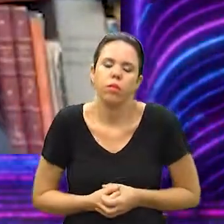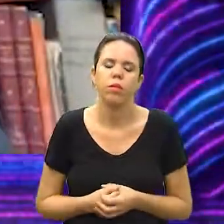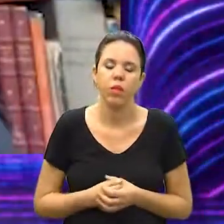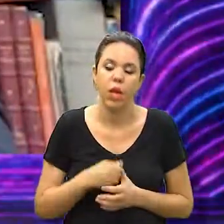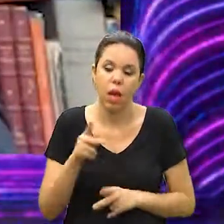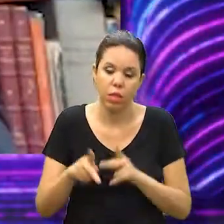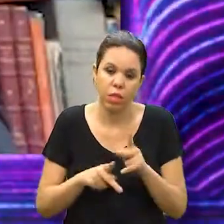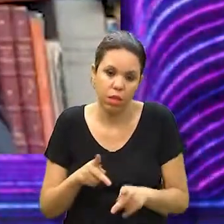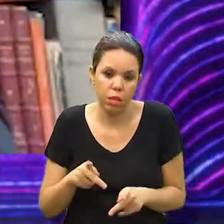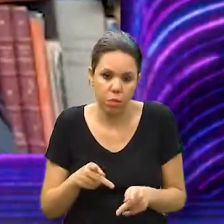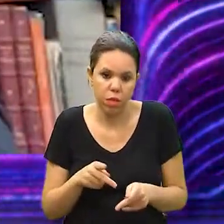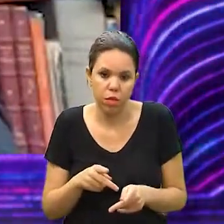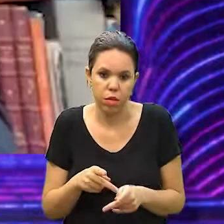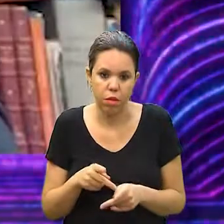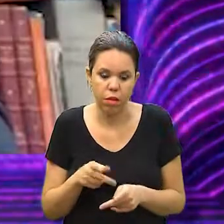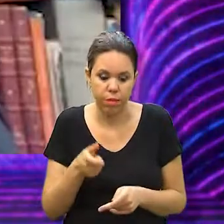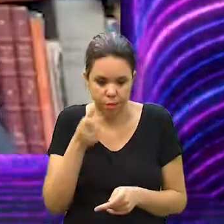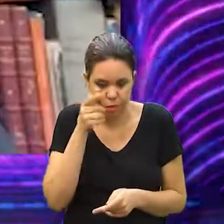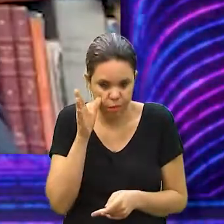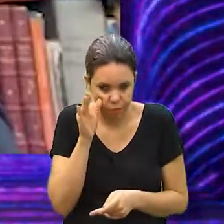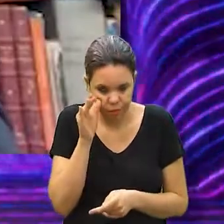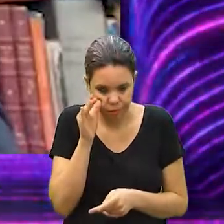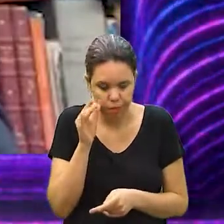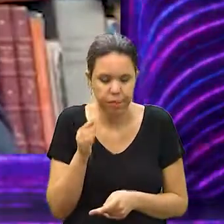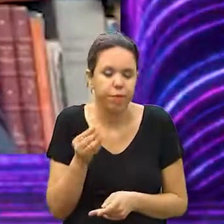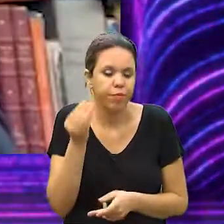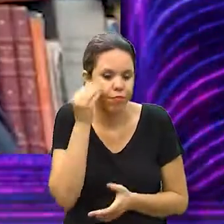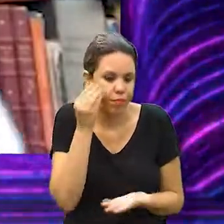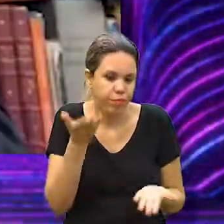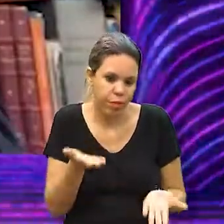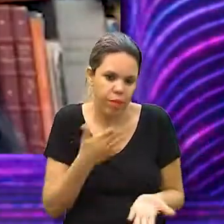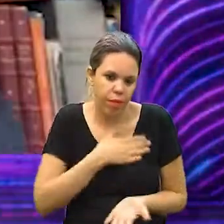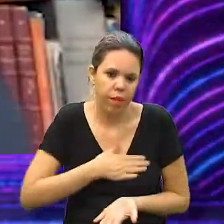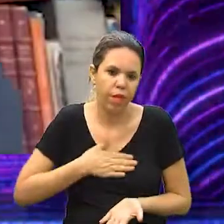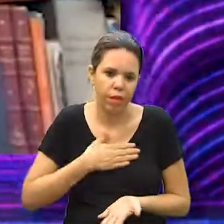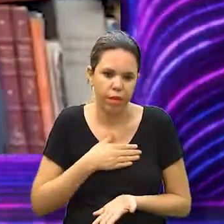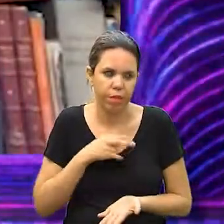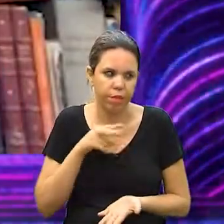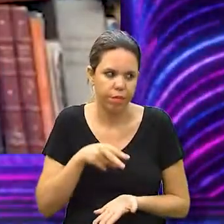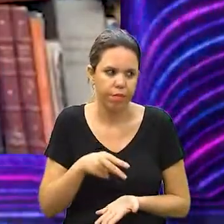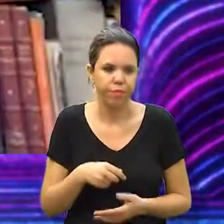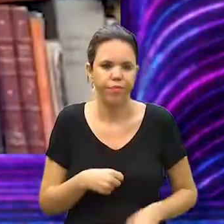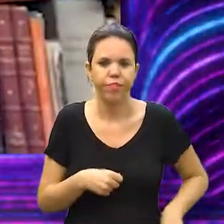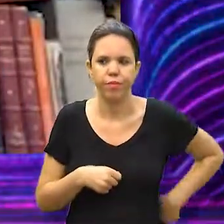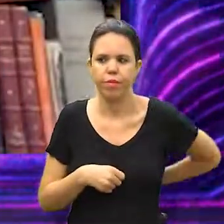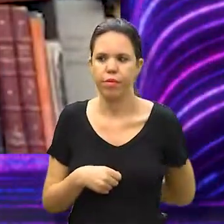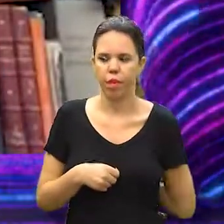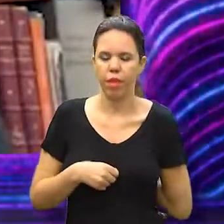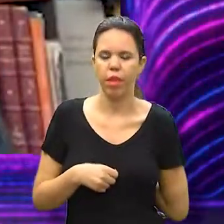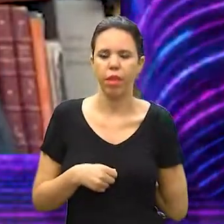os leitores que quiserem se aventurar vão gostar